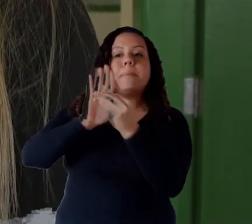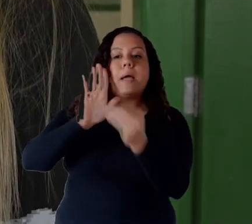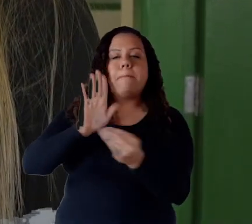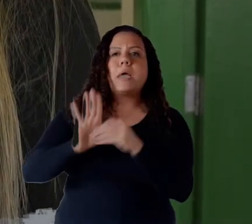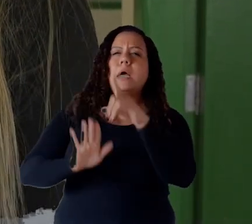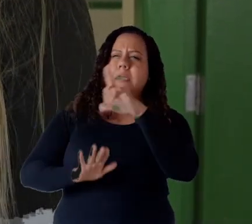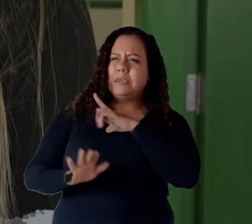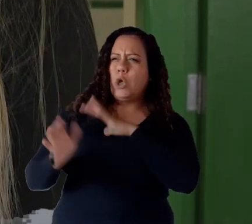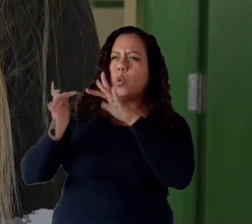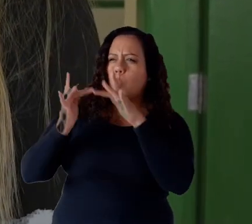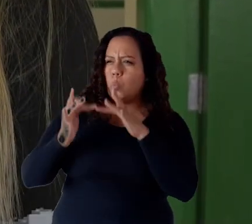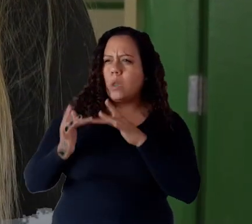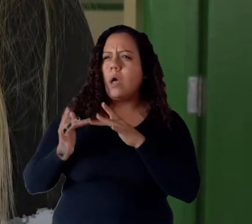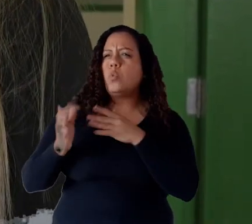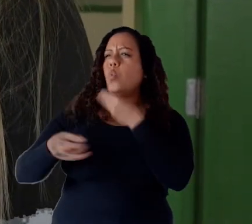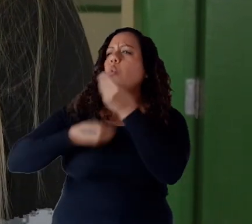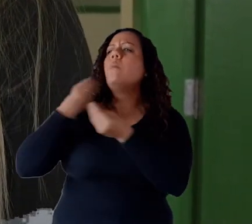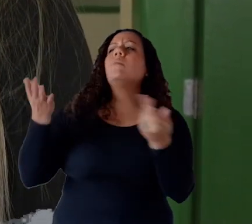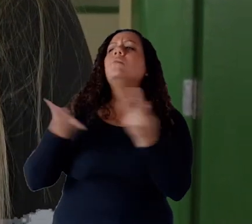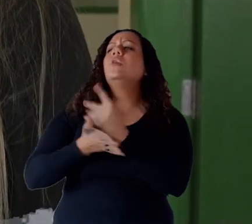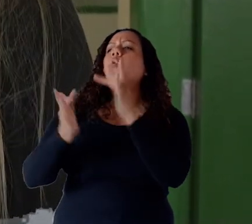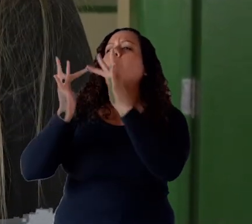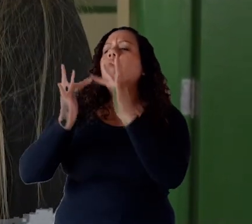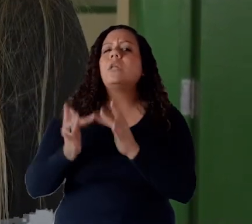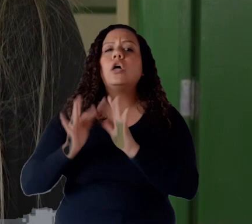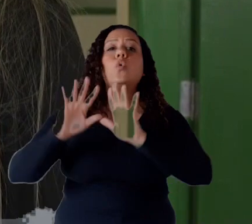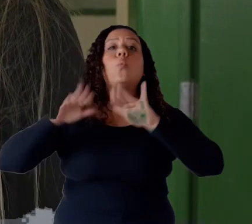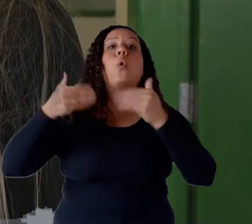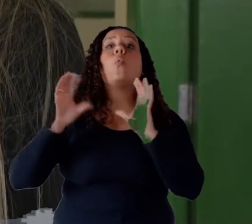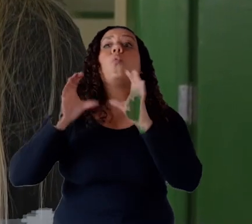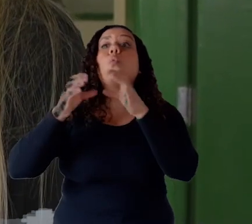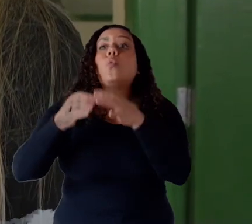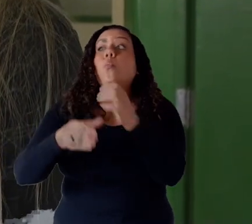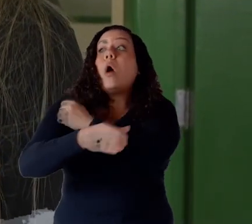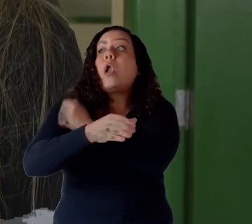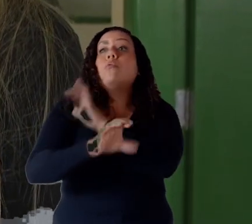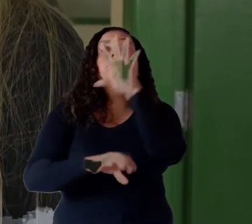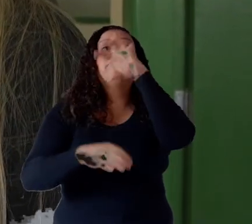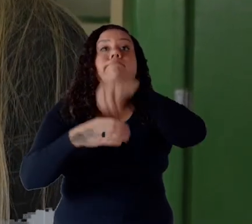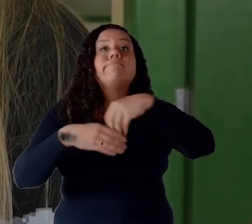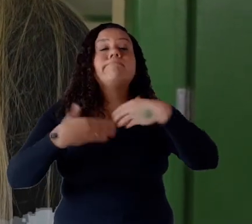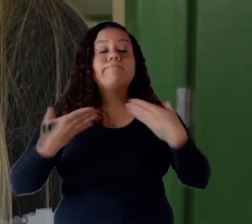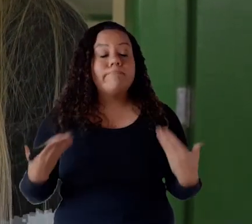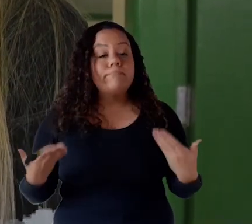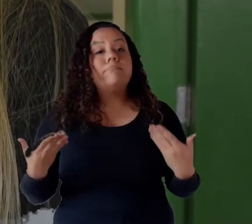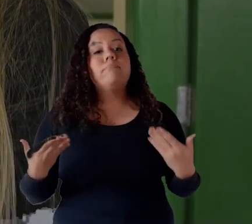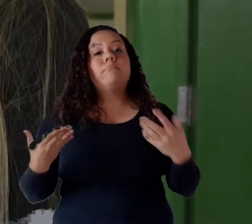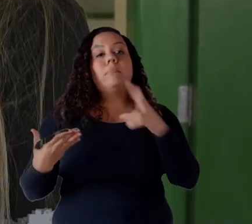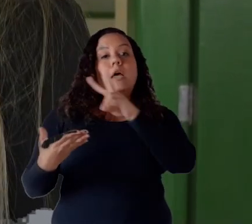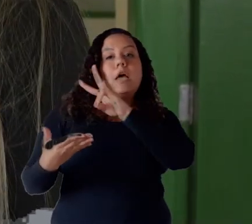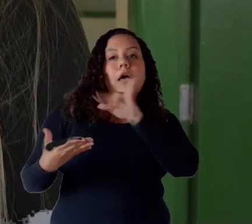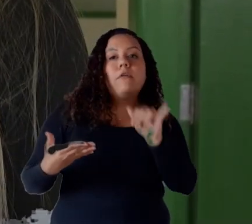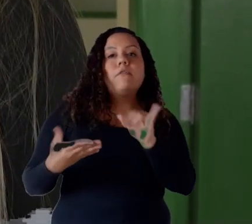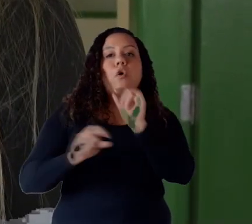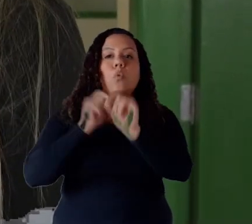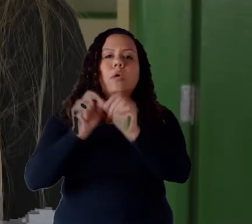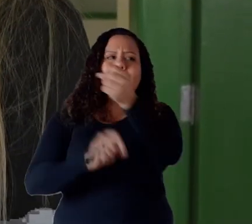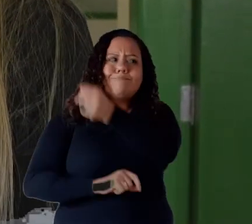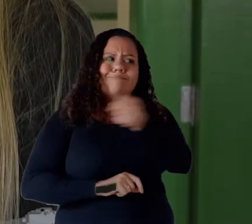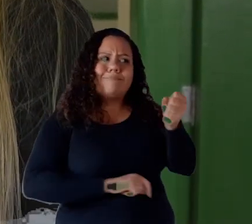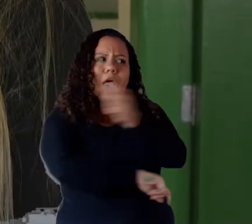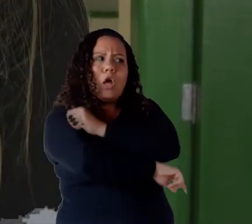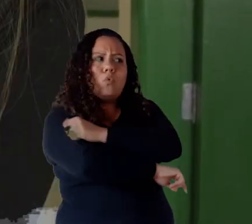Nós temos um sistema que ele vai ser alimentado para a gente poder analisar se teve realmente contato, como foi esse